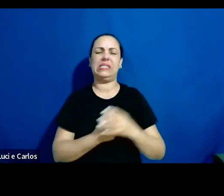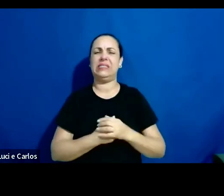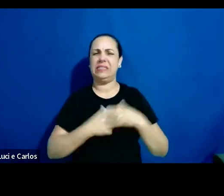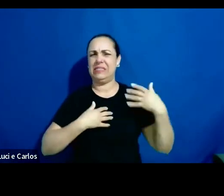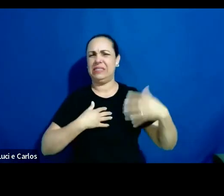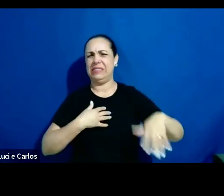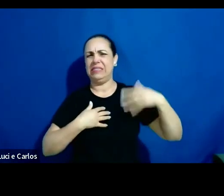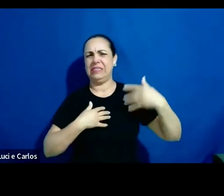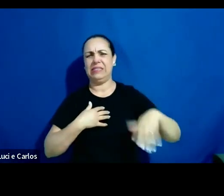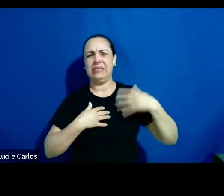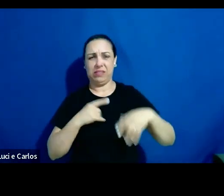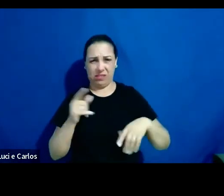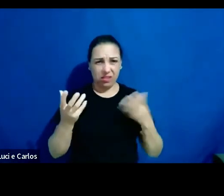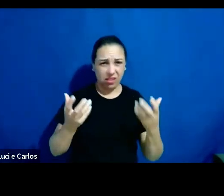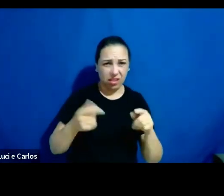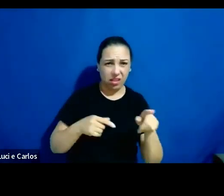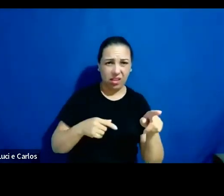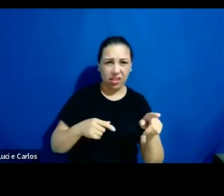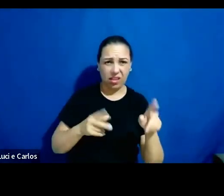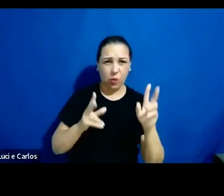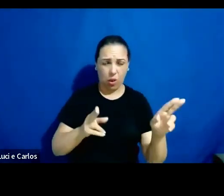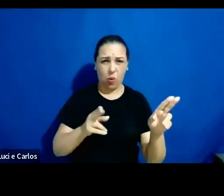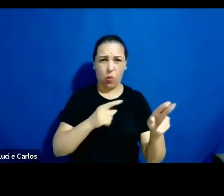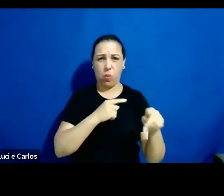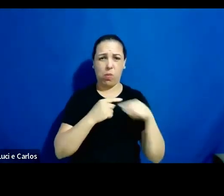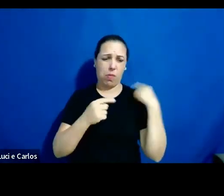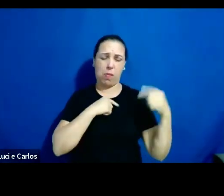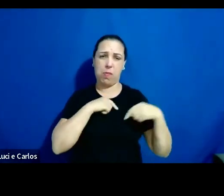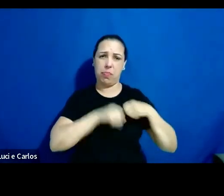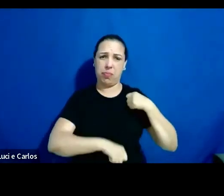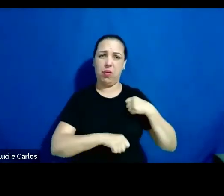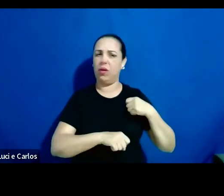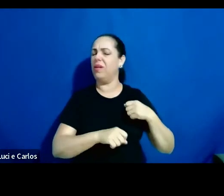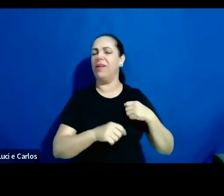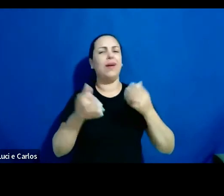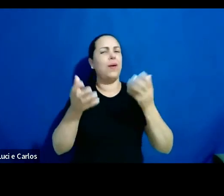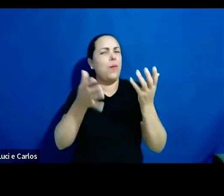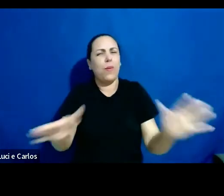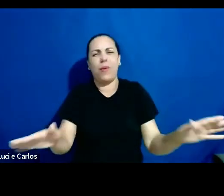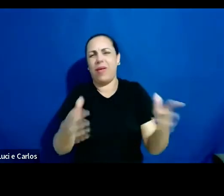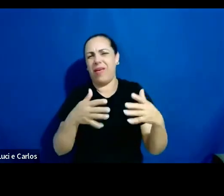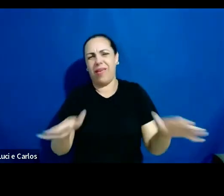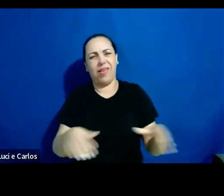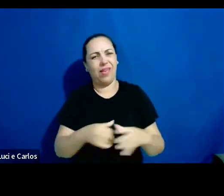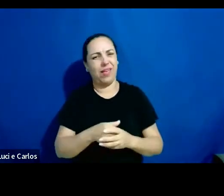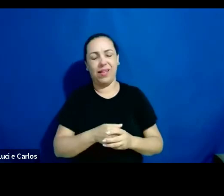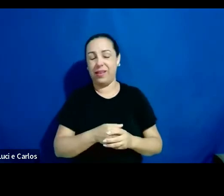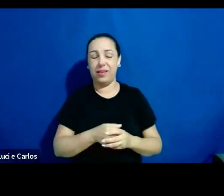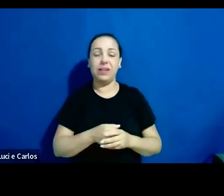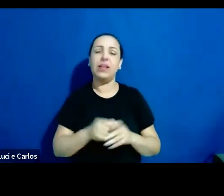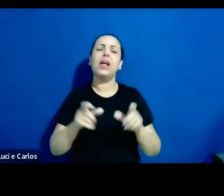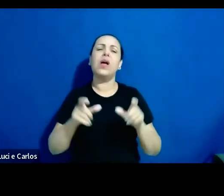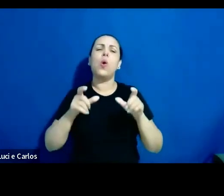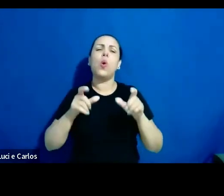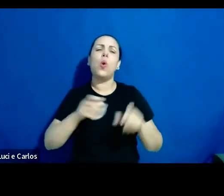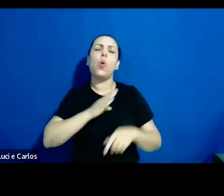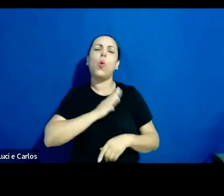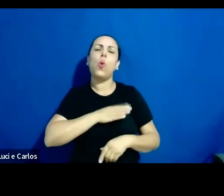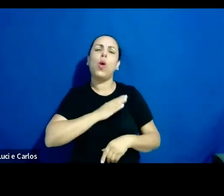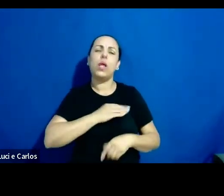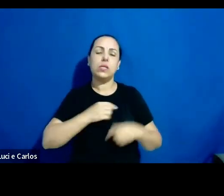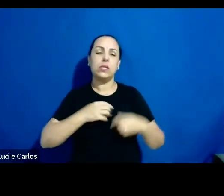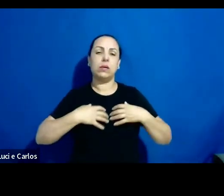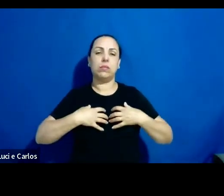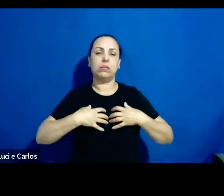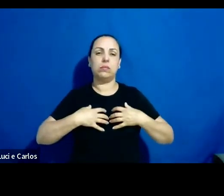quer fazer parte desta estatística, ok? Bom, onde fica localizado o coração? Fica entre os